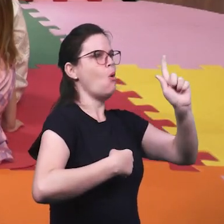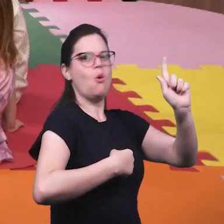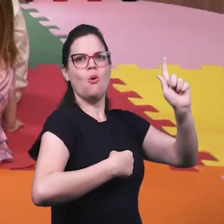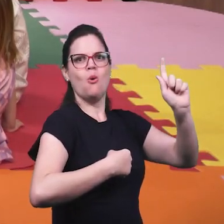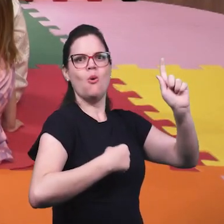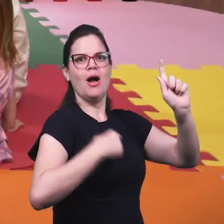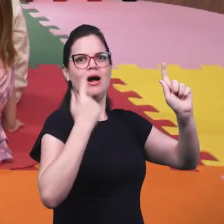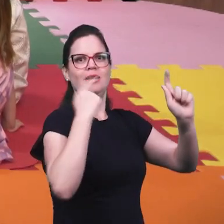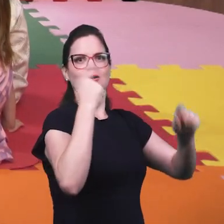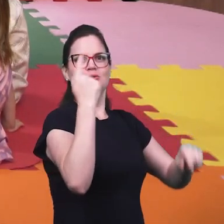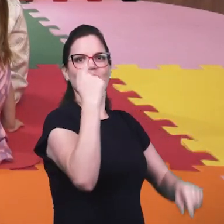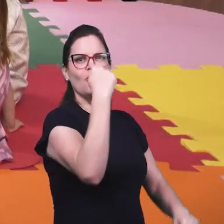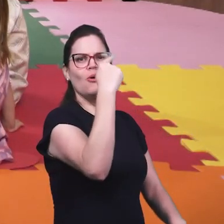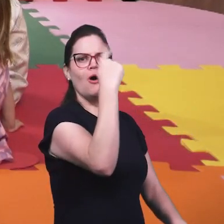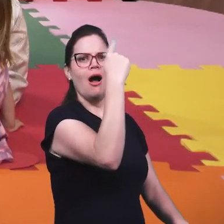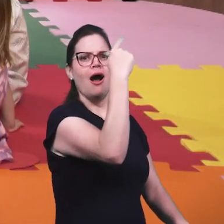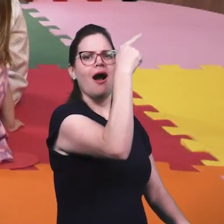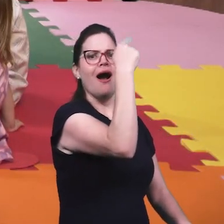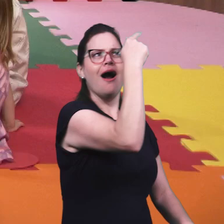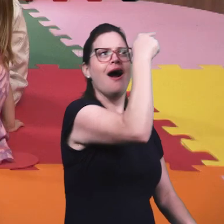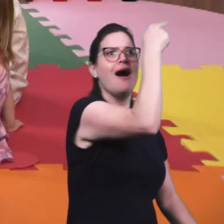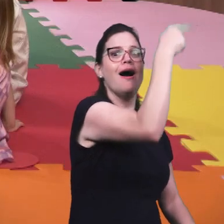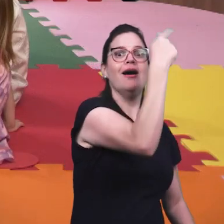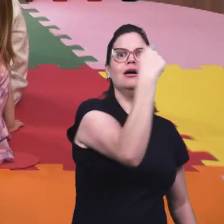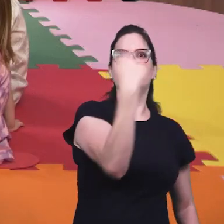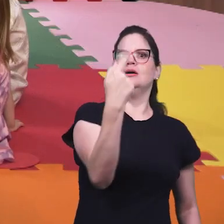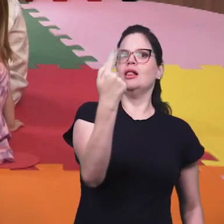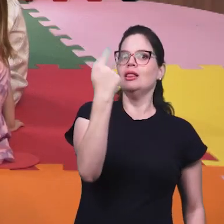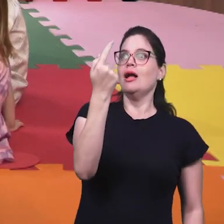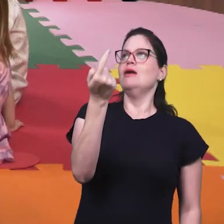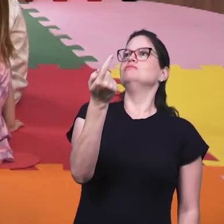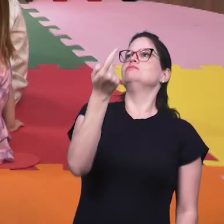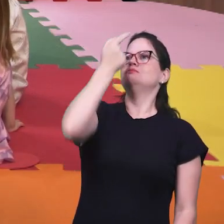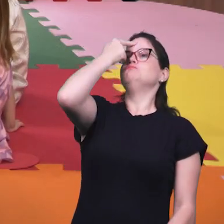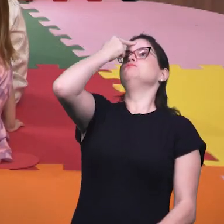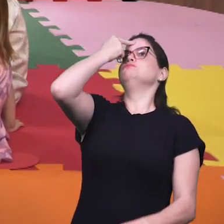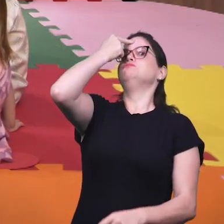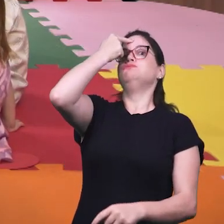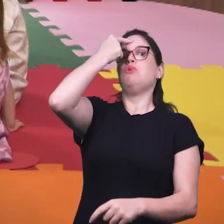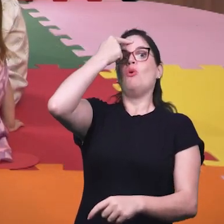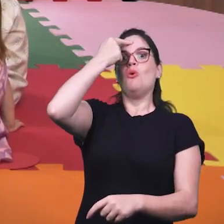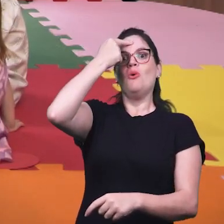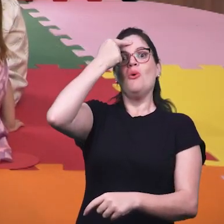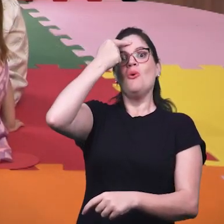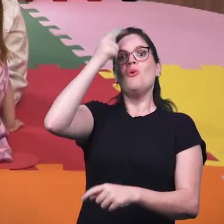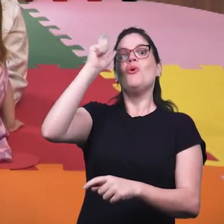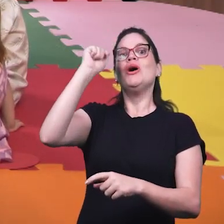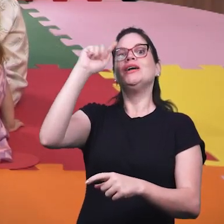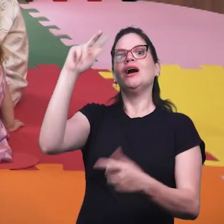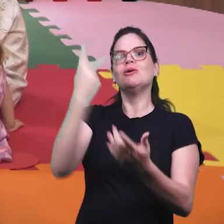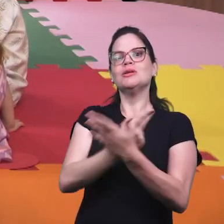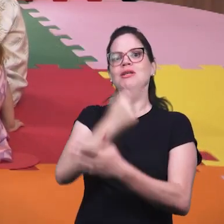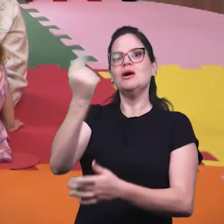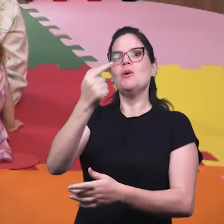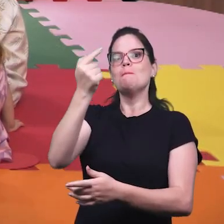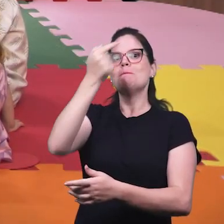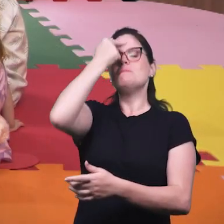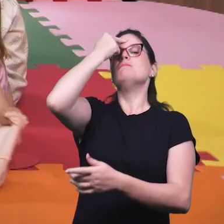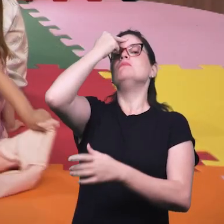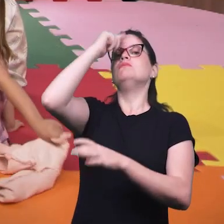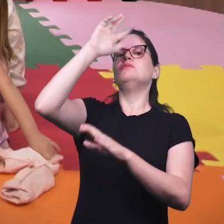acertou, crianças? Na testa do gigante. Na testa do gigante. E o que aconteceu com o gigante?